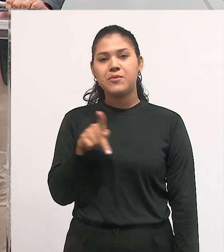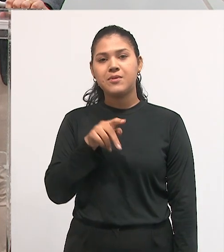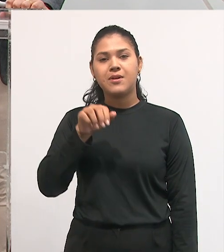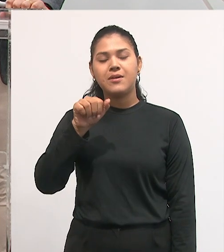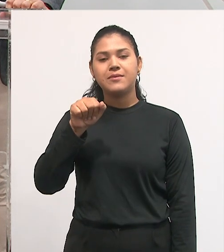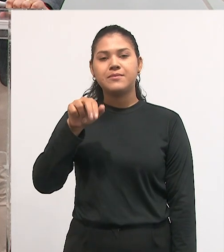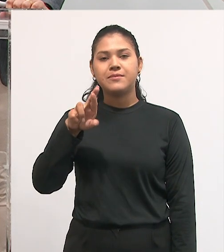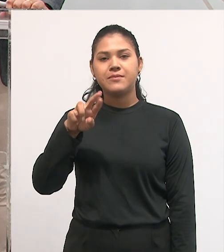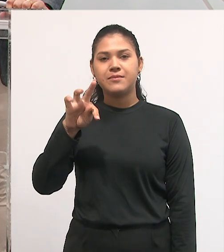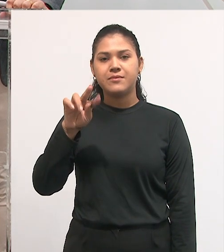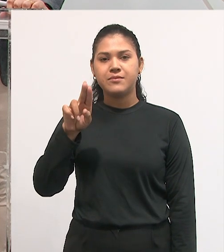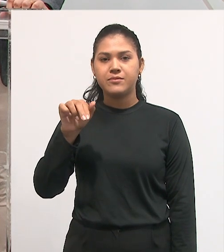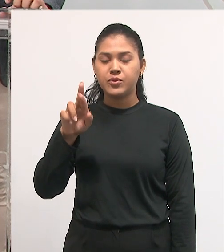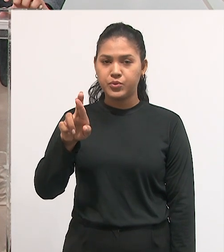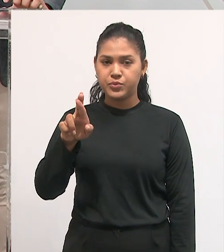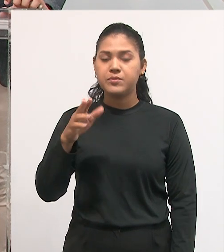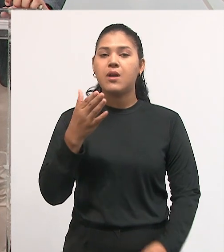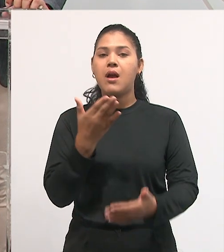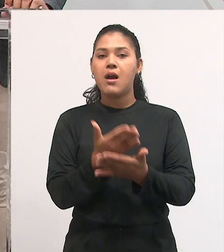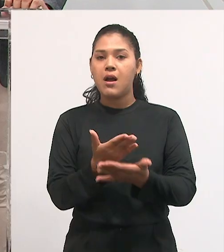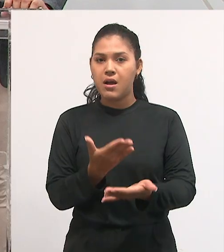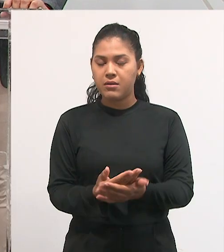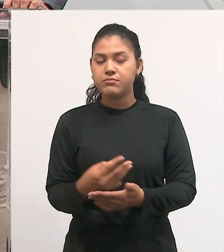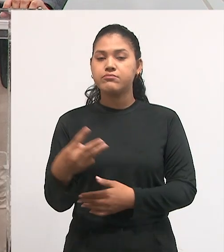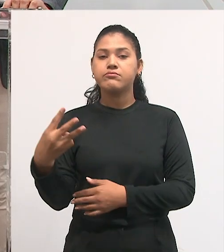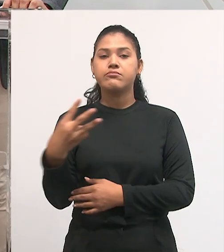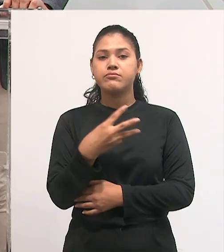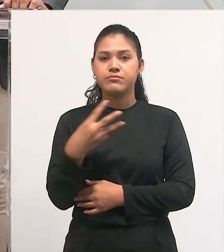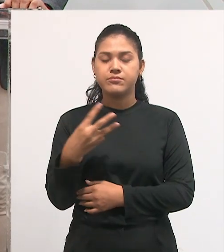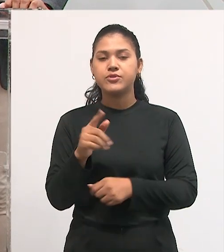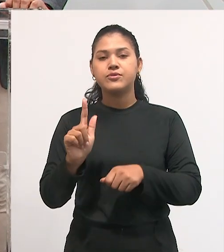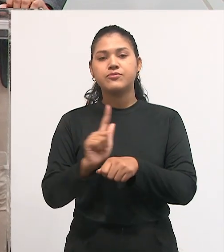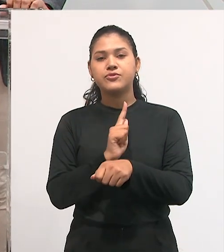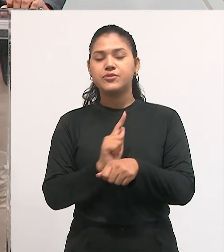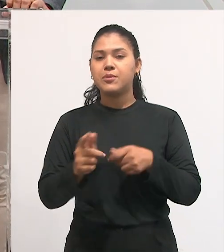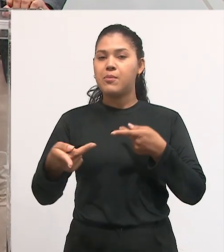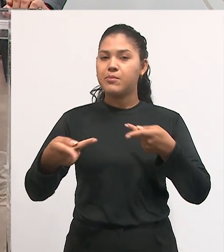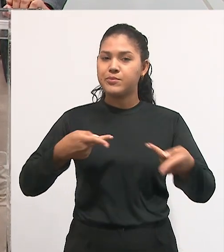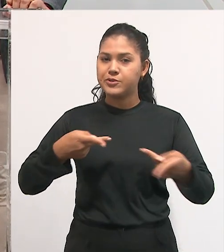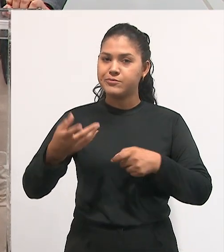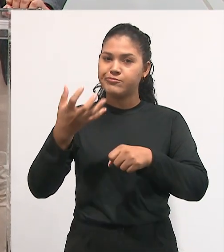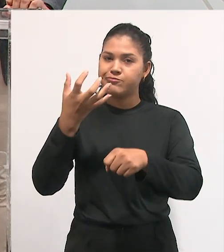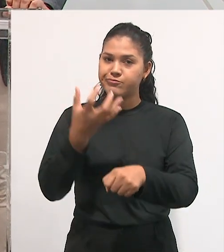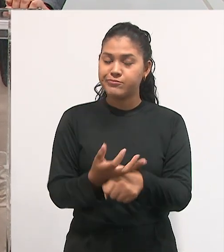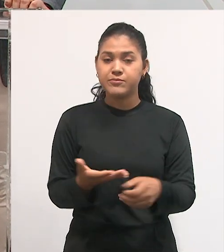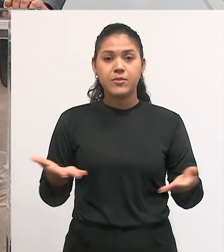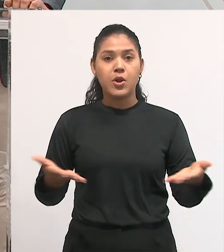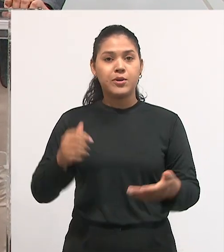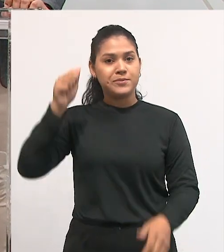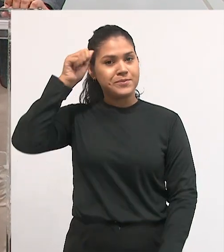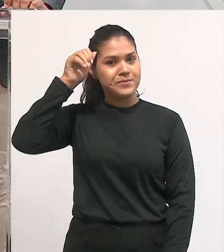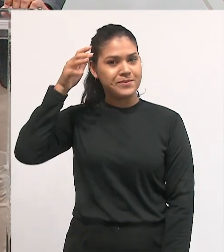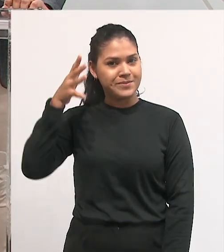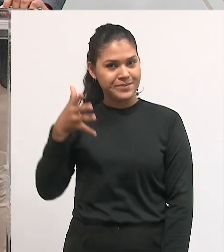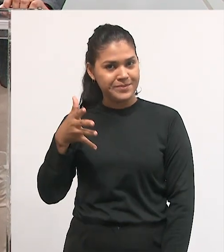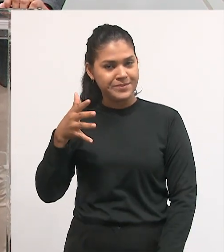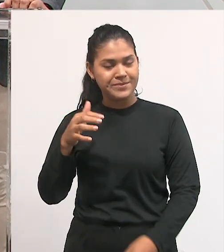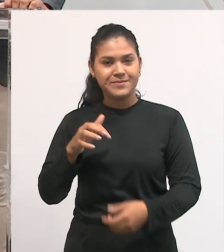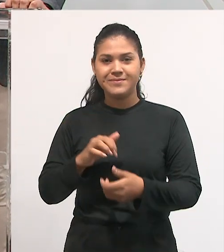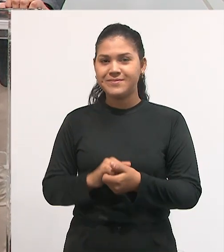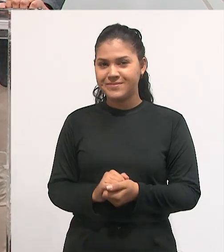Simpson, unidade 3, disciplina Gestão de Projetos. Vou fazer aqui minha